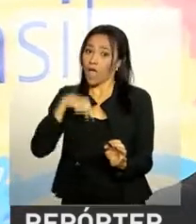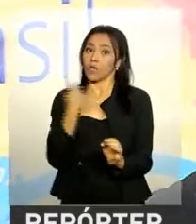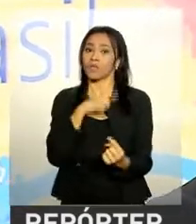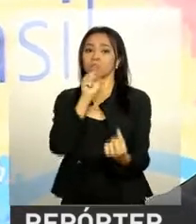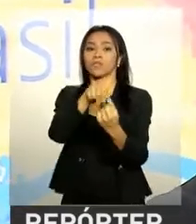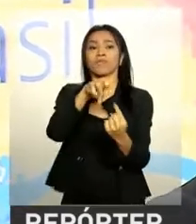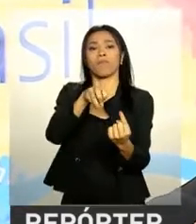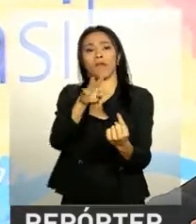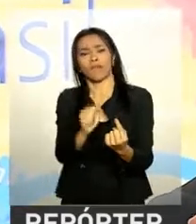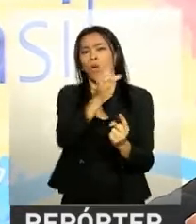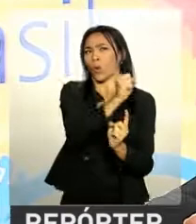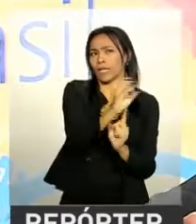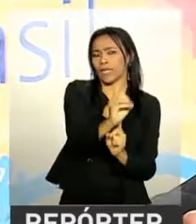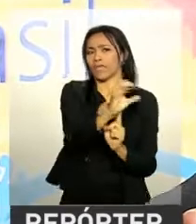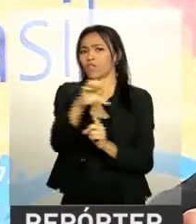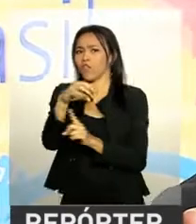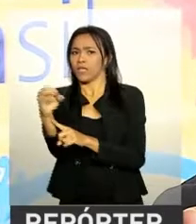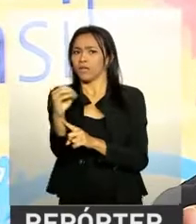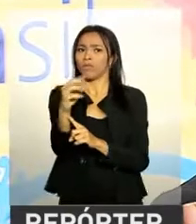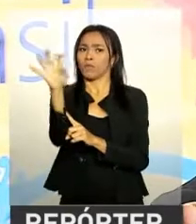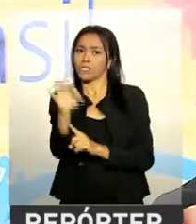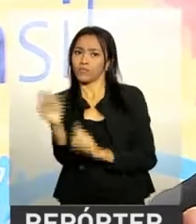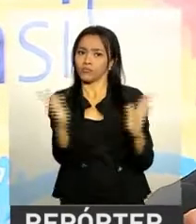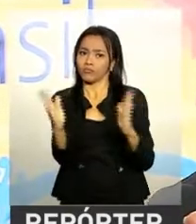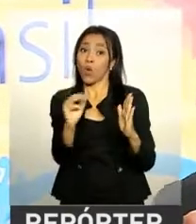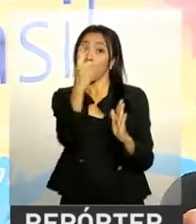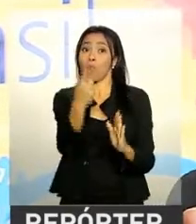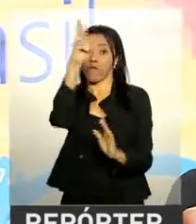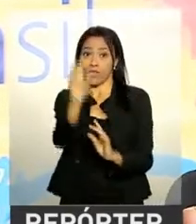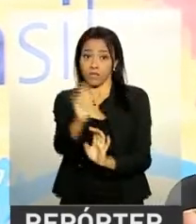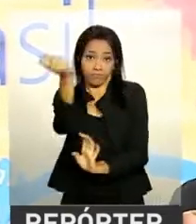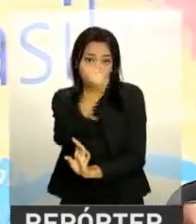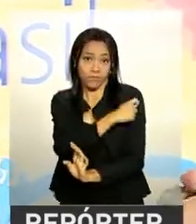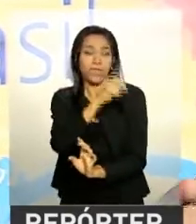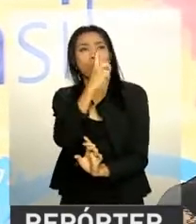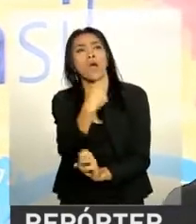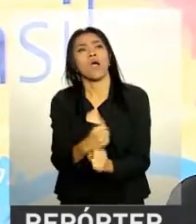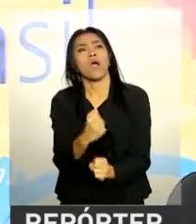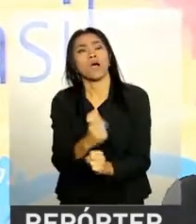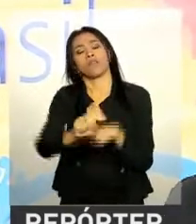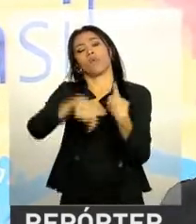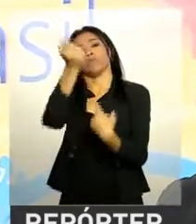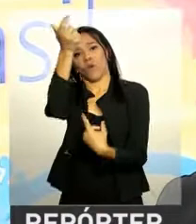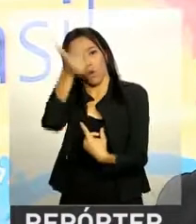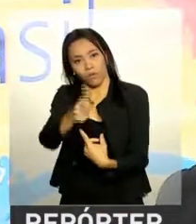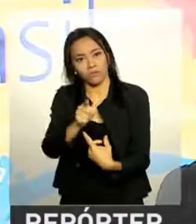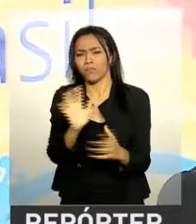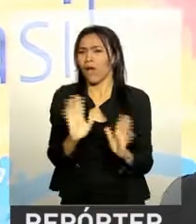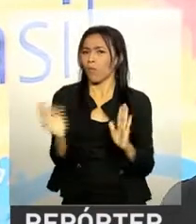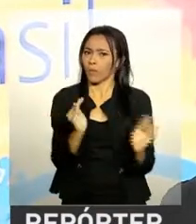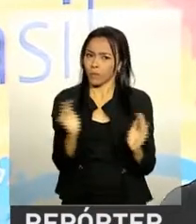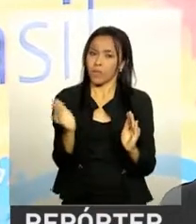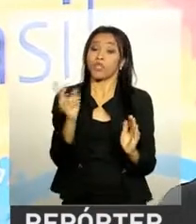entre 80 e 90 por cento de eficácia de uma vacina de uma única dose ou seja se não é preciso esperar um ano dois anos pra você ficar protegido